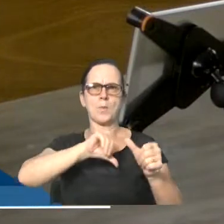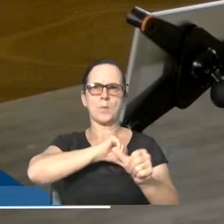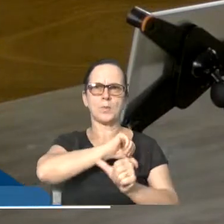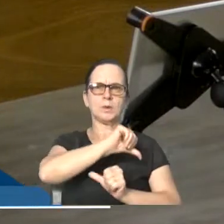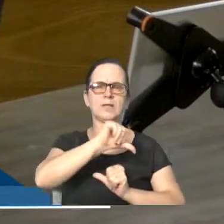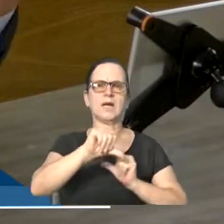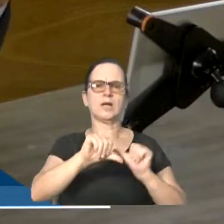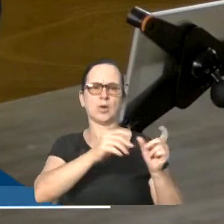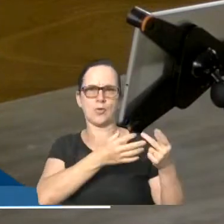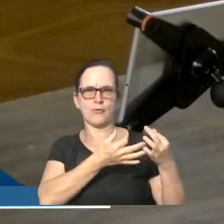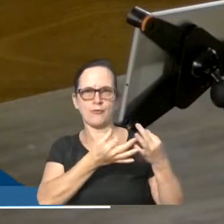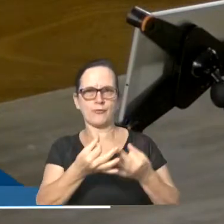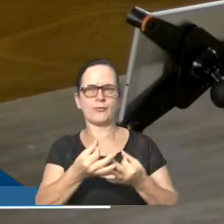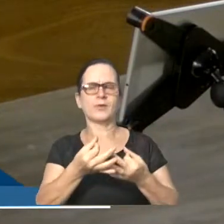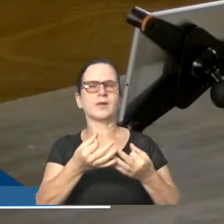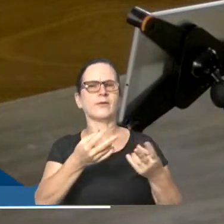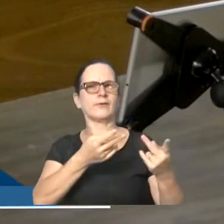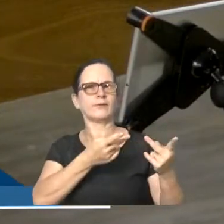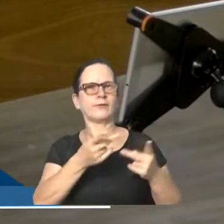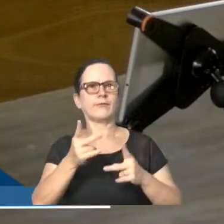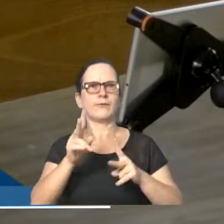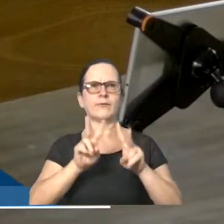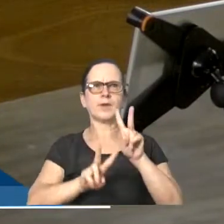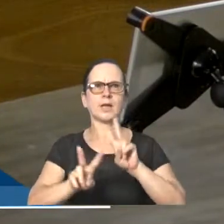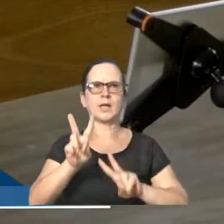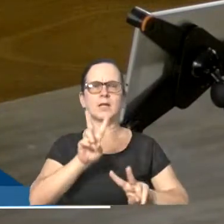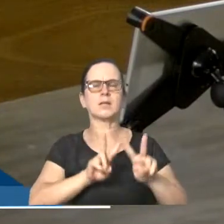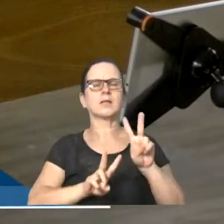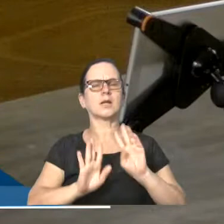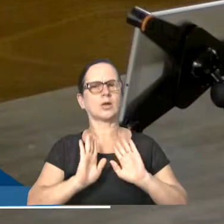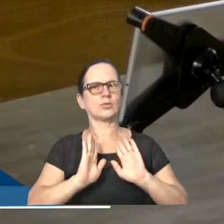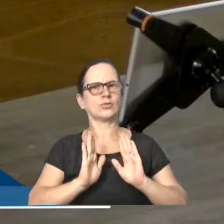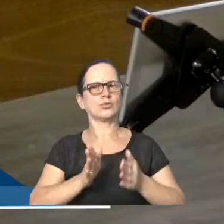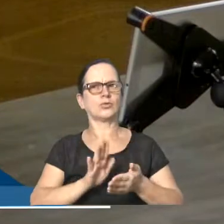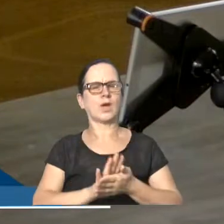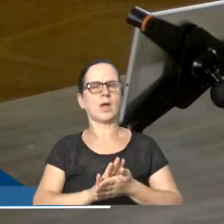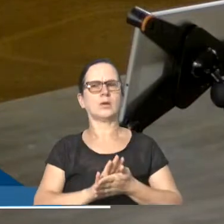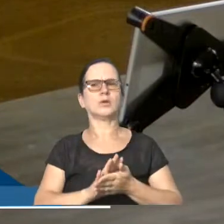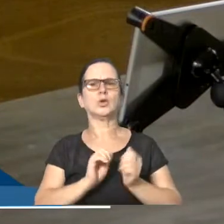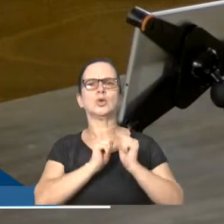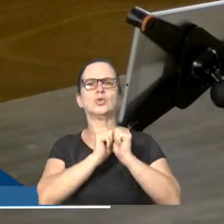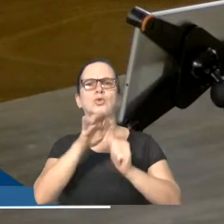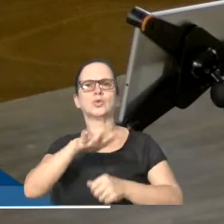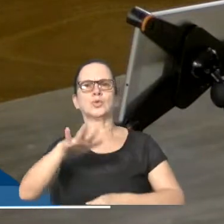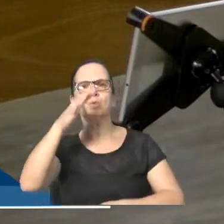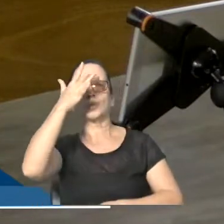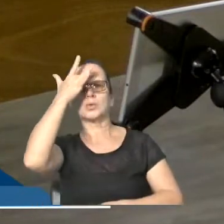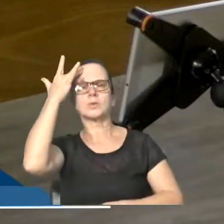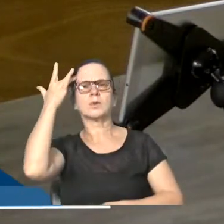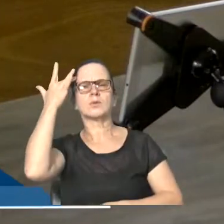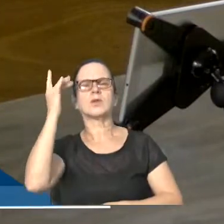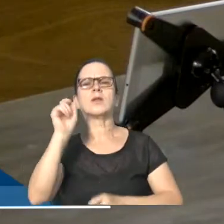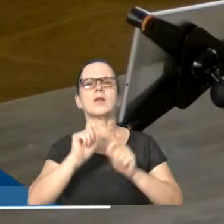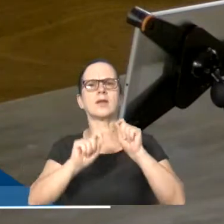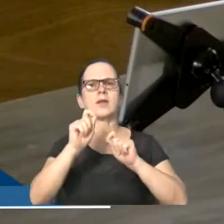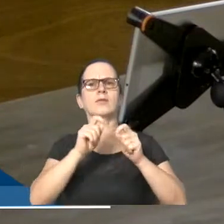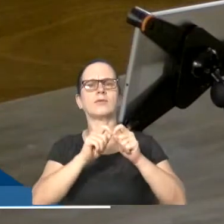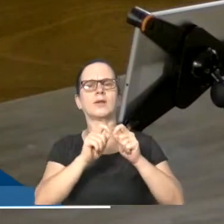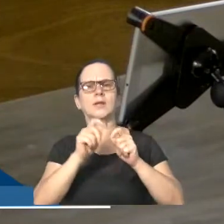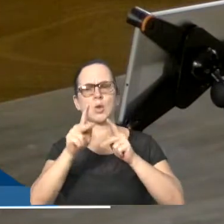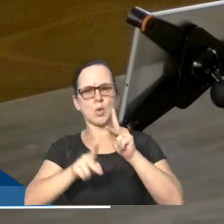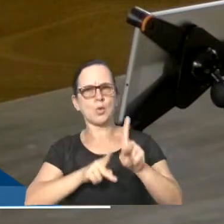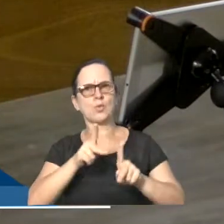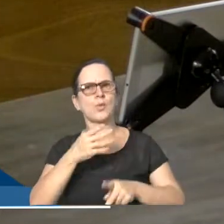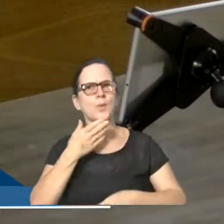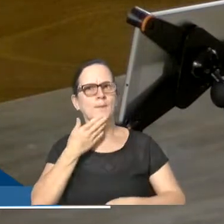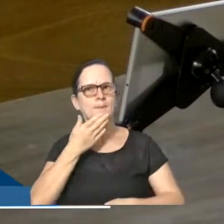loco, fiscalizando o recurso, dando voz para a população, porque quem fala o que é para fazer na unidade, geralmente é a